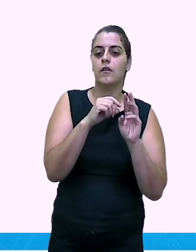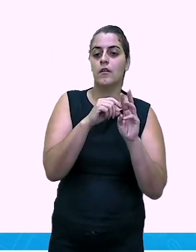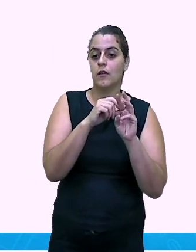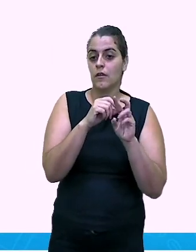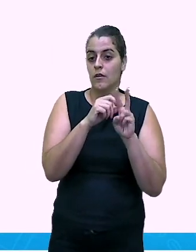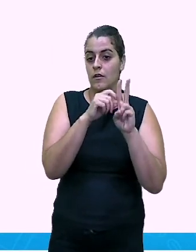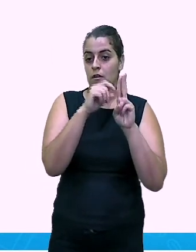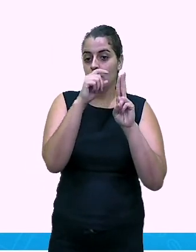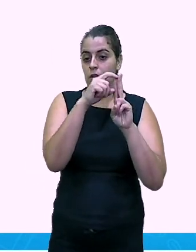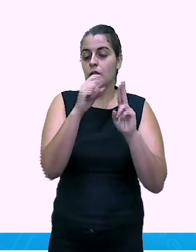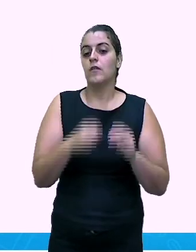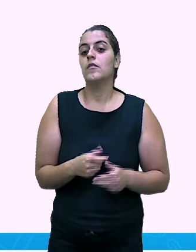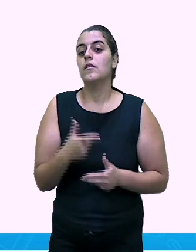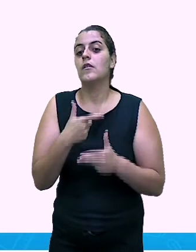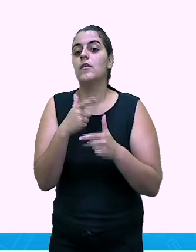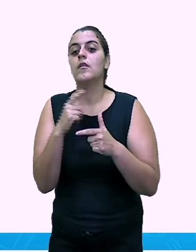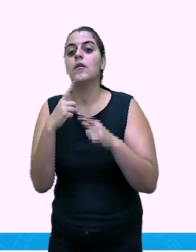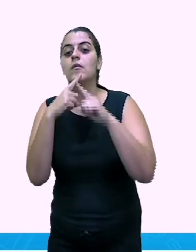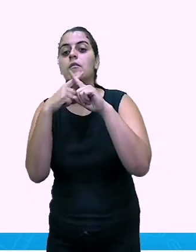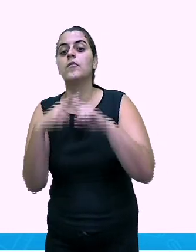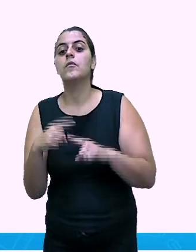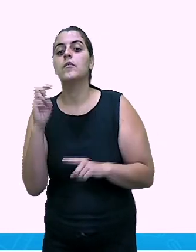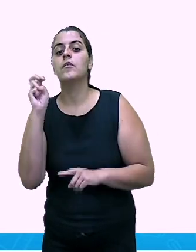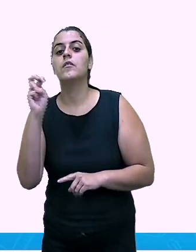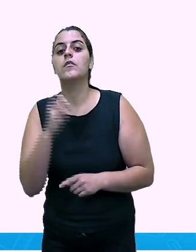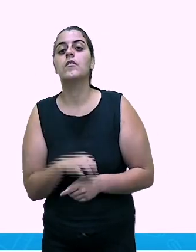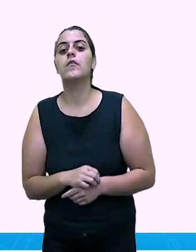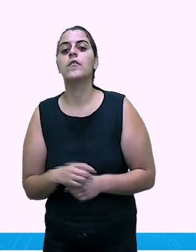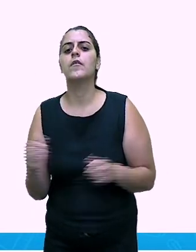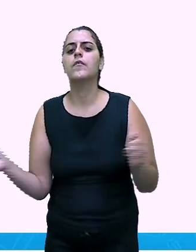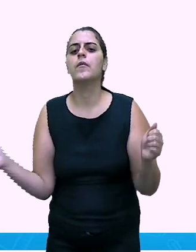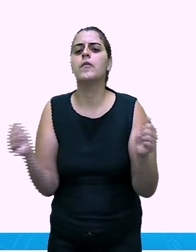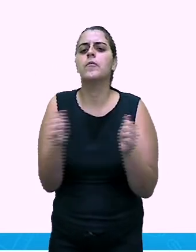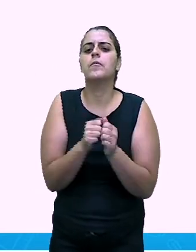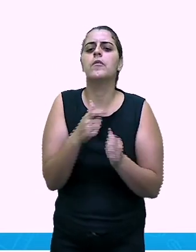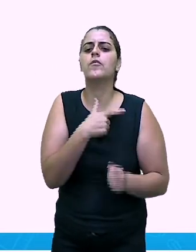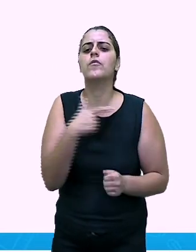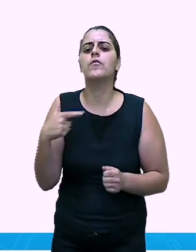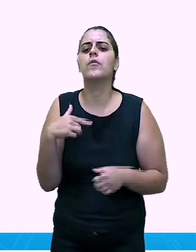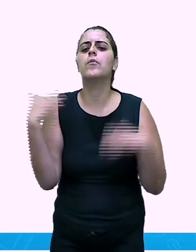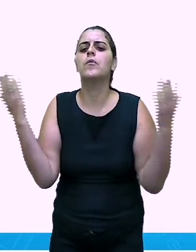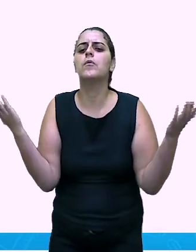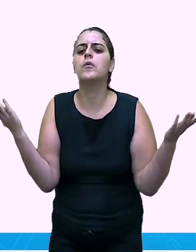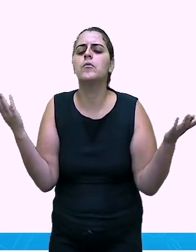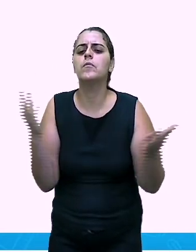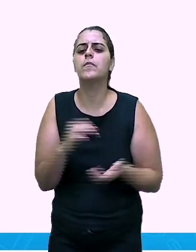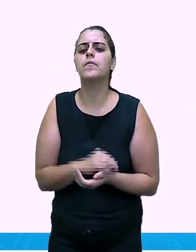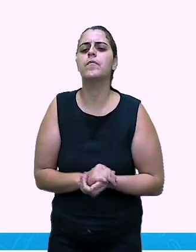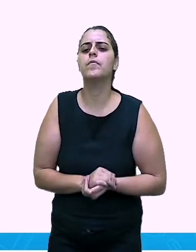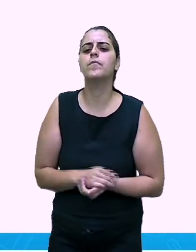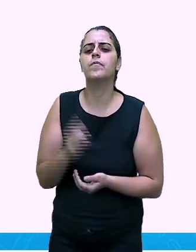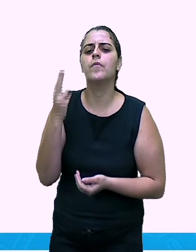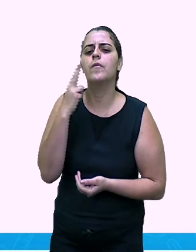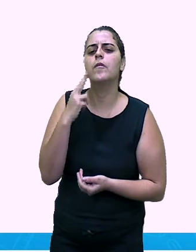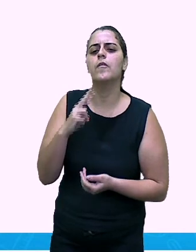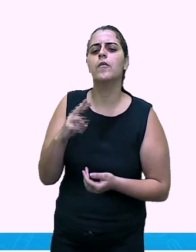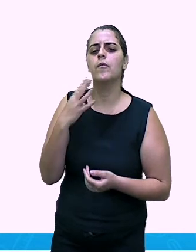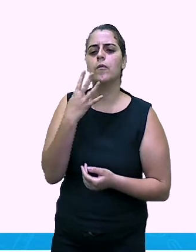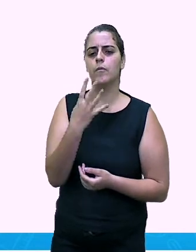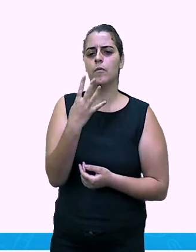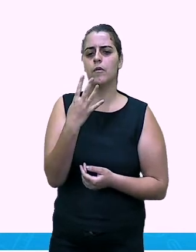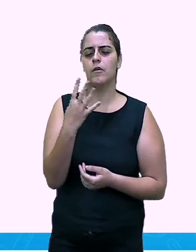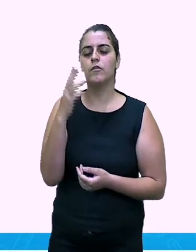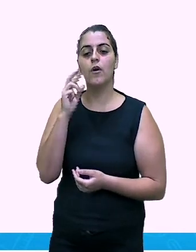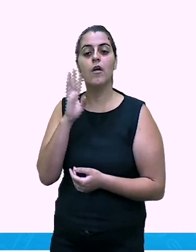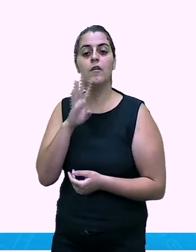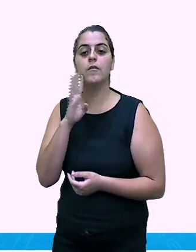Qual número que, ao multiplicar por 5, vai aproximar de 22? Nós temos que analisar aqui, então, o 4,